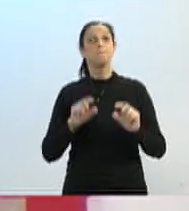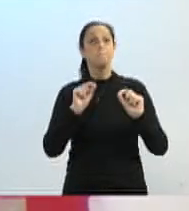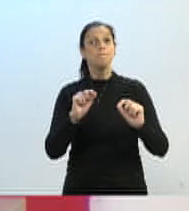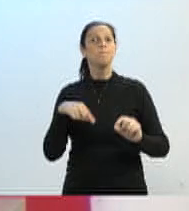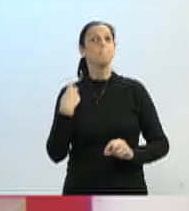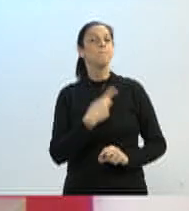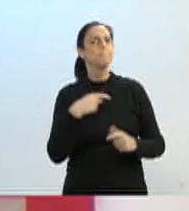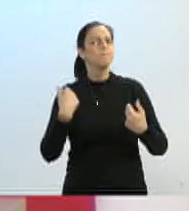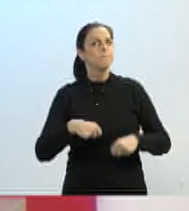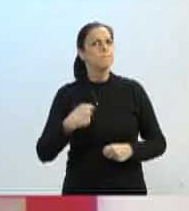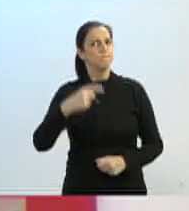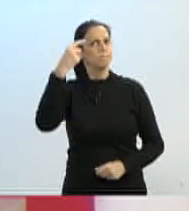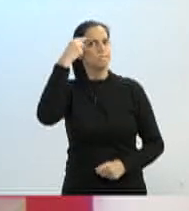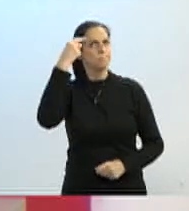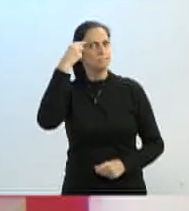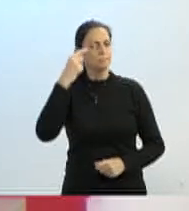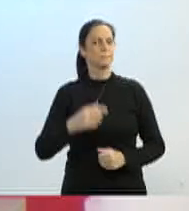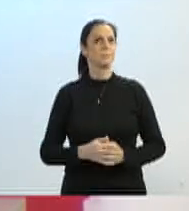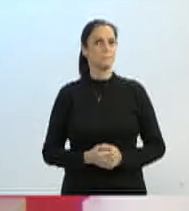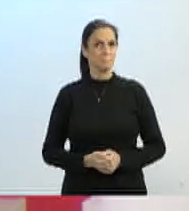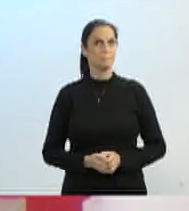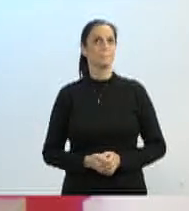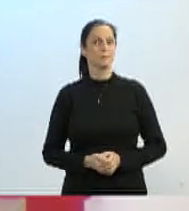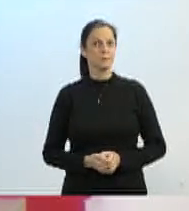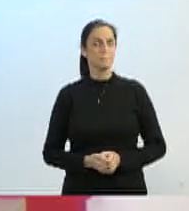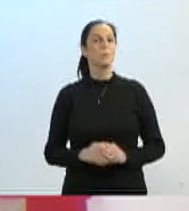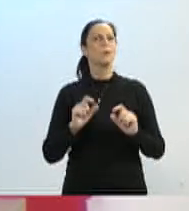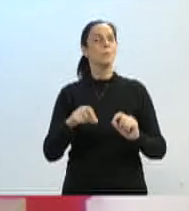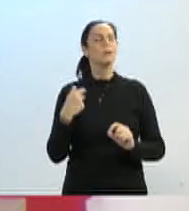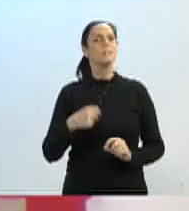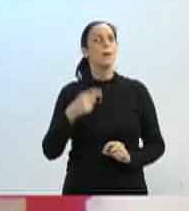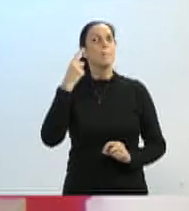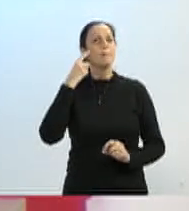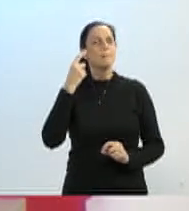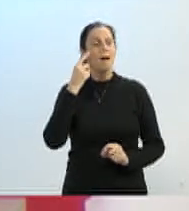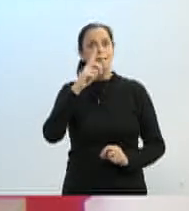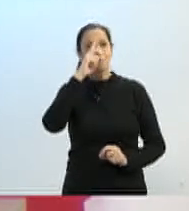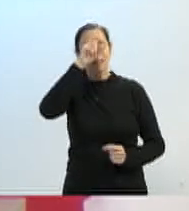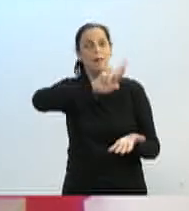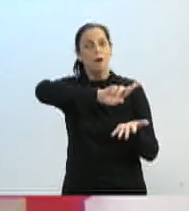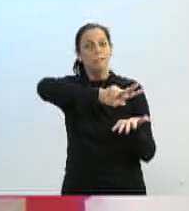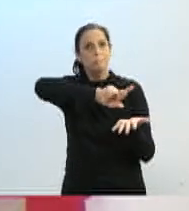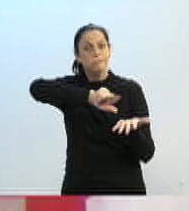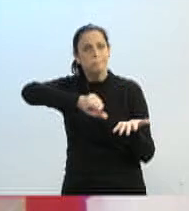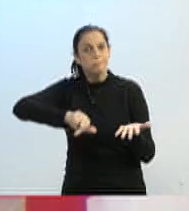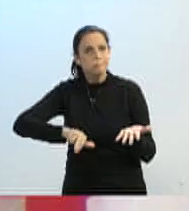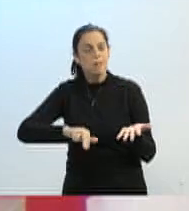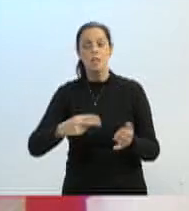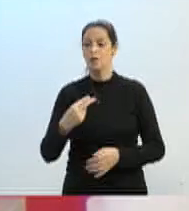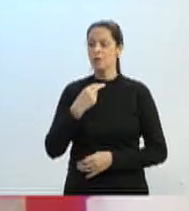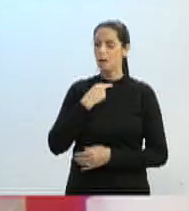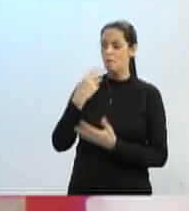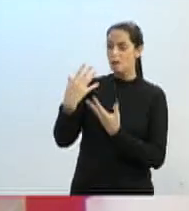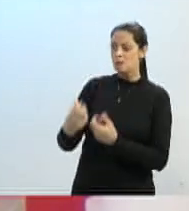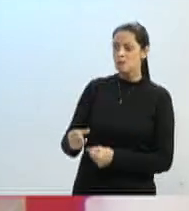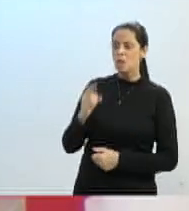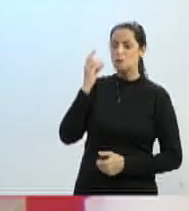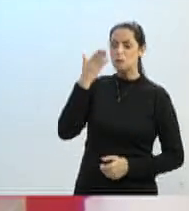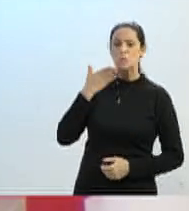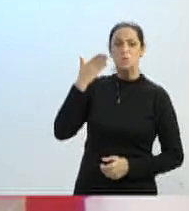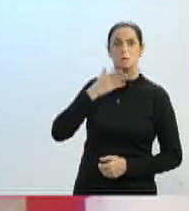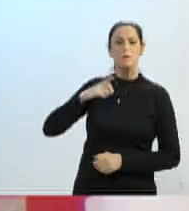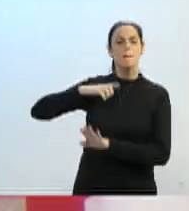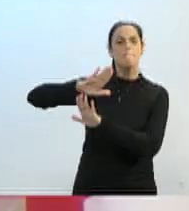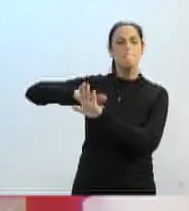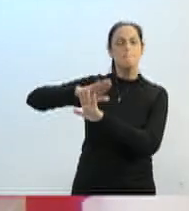pensar e construir é pluralidade de ideias, ao contrário de um discurso